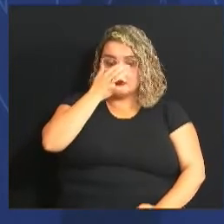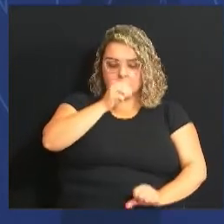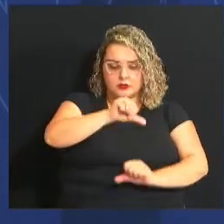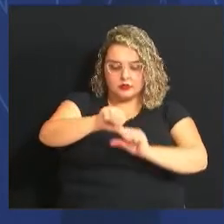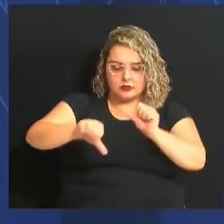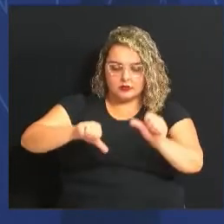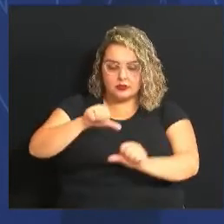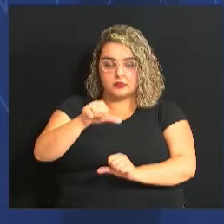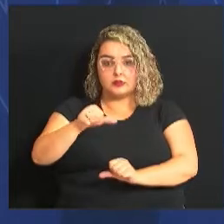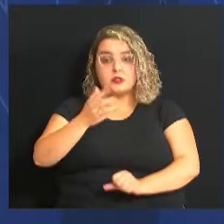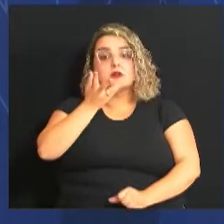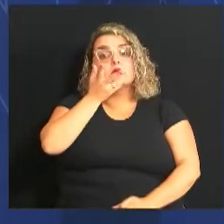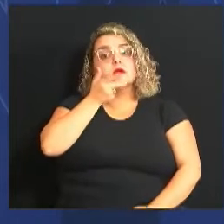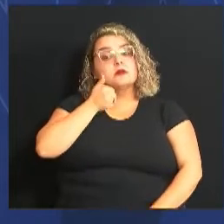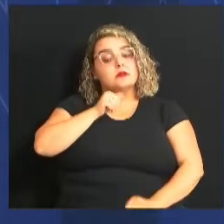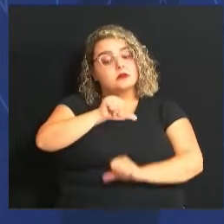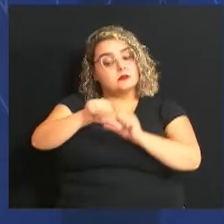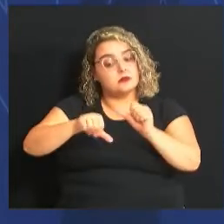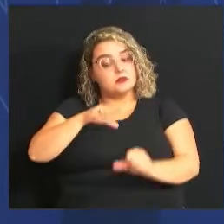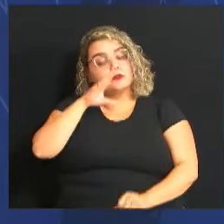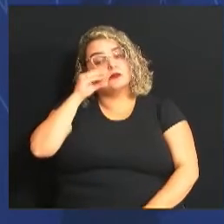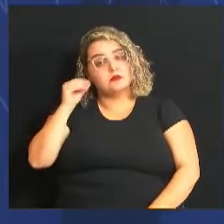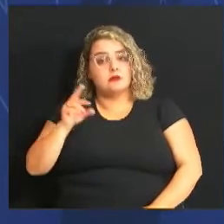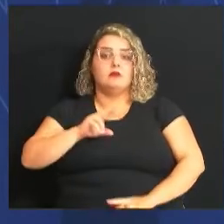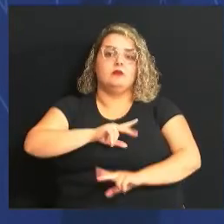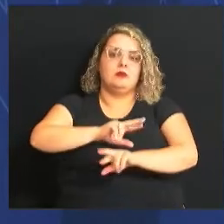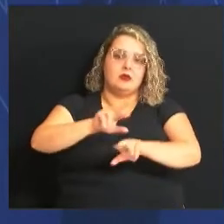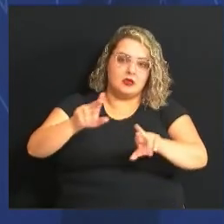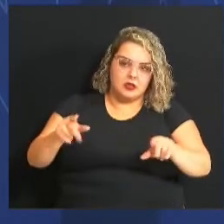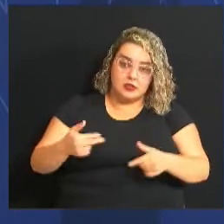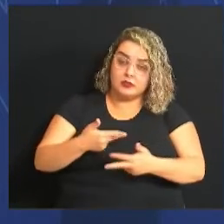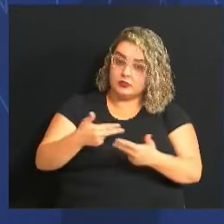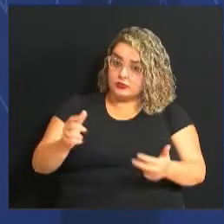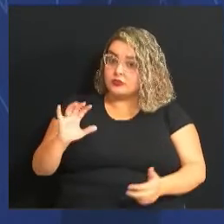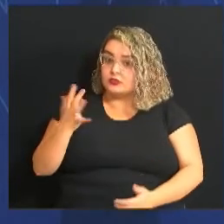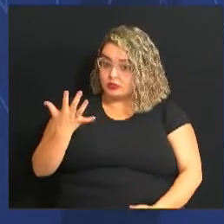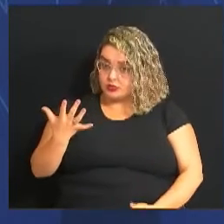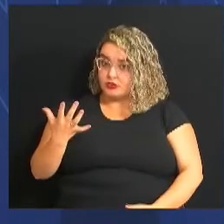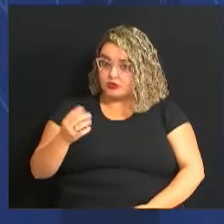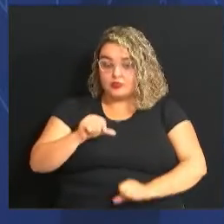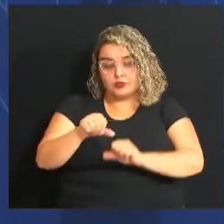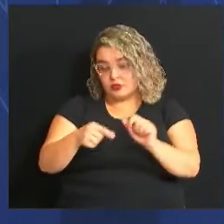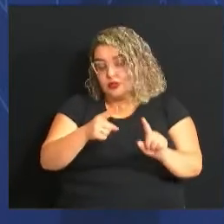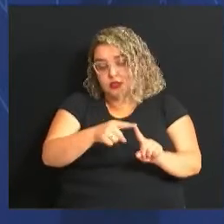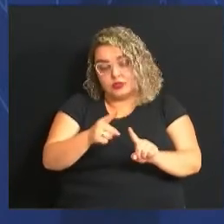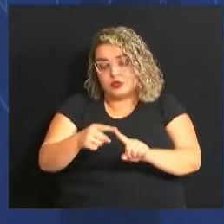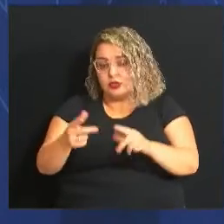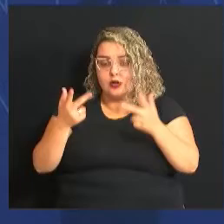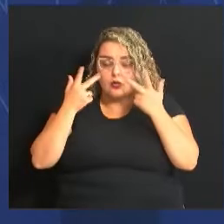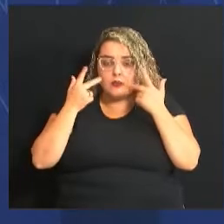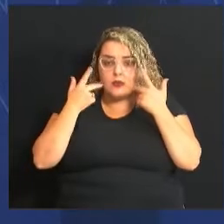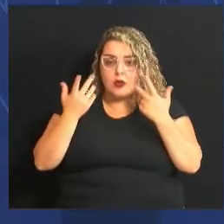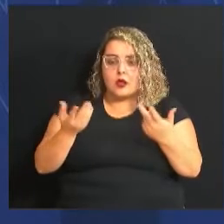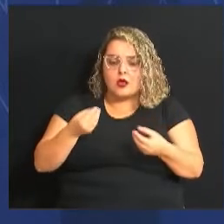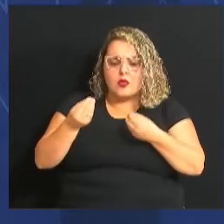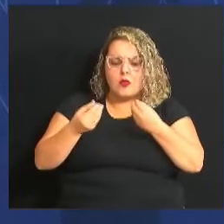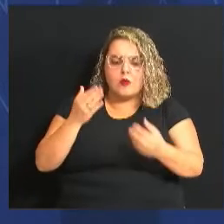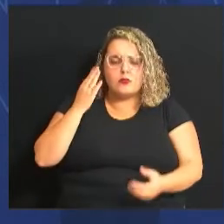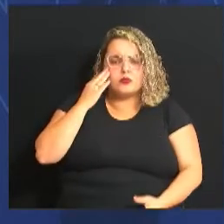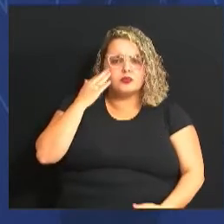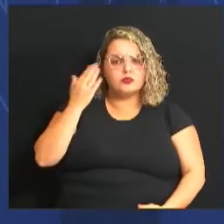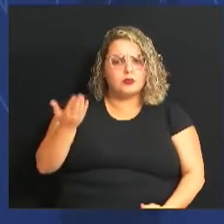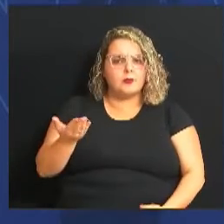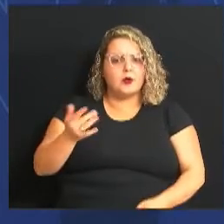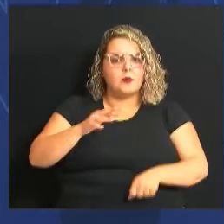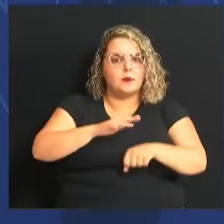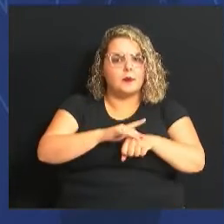a adolescência, muitas transformações acontecem, são mudanças típicas. Agora, como identificar uma